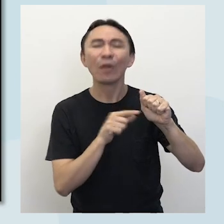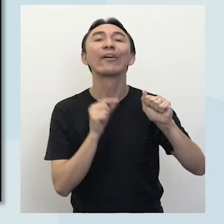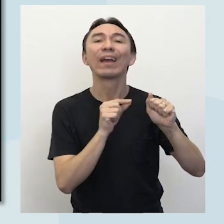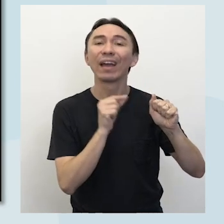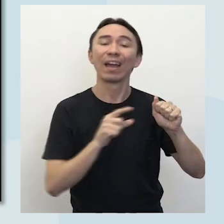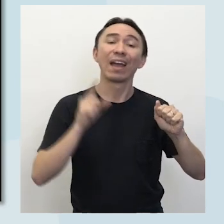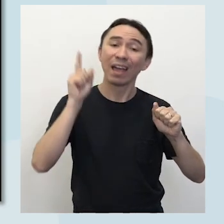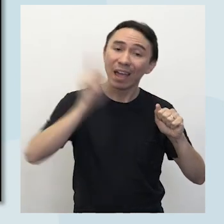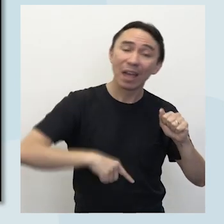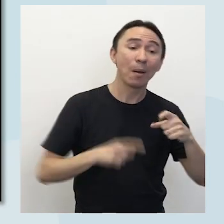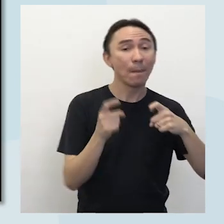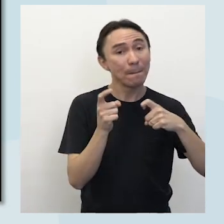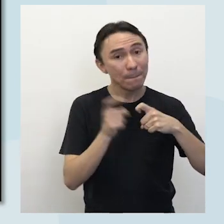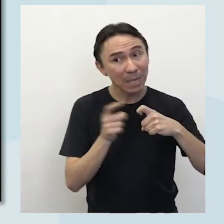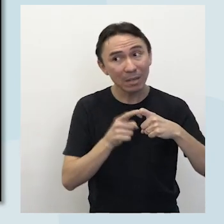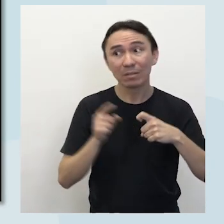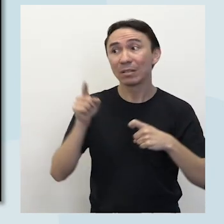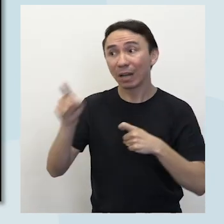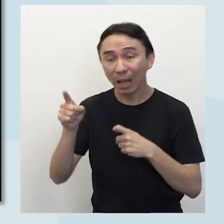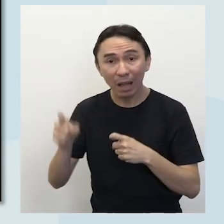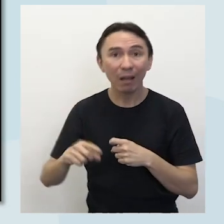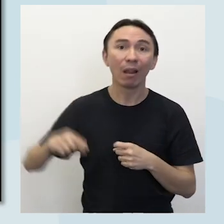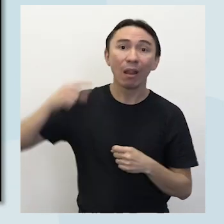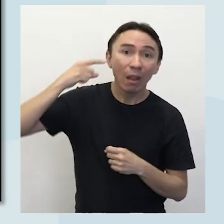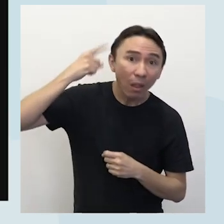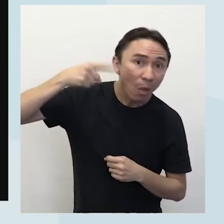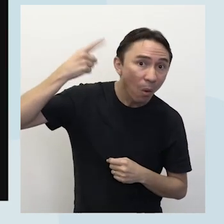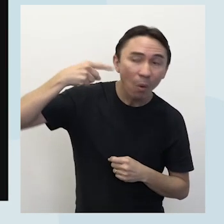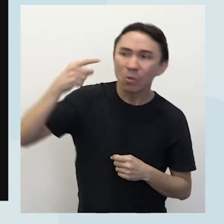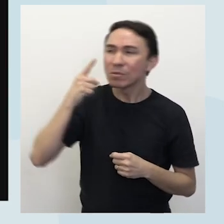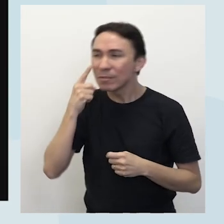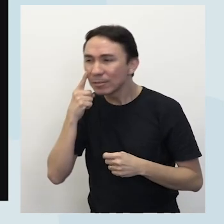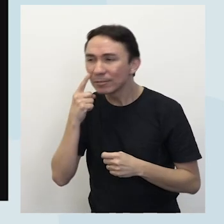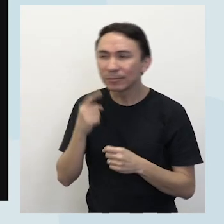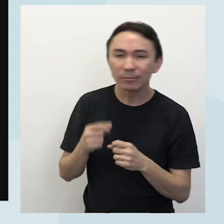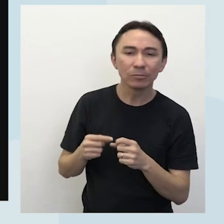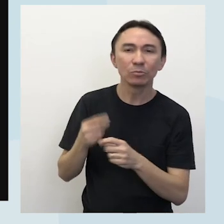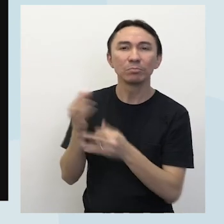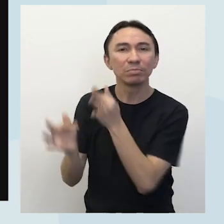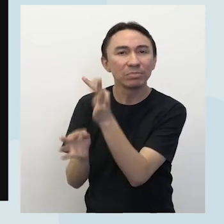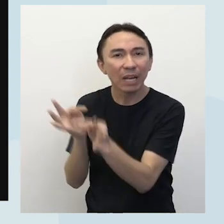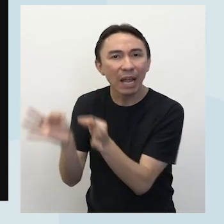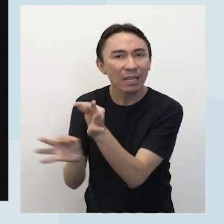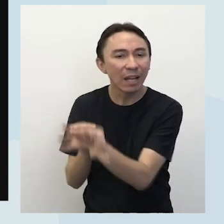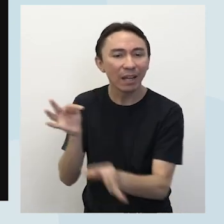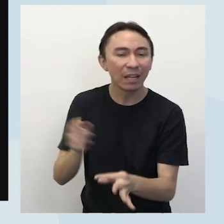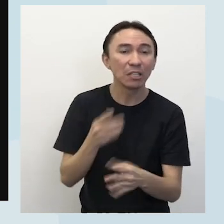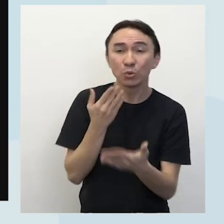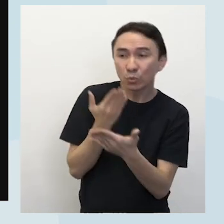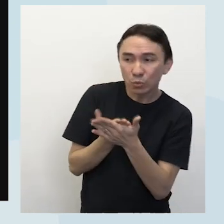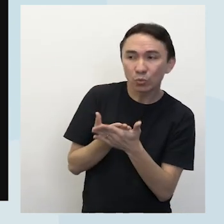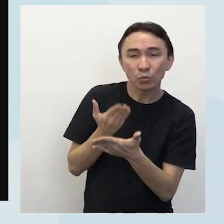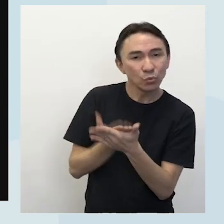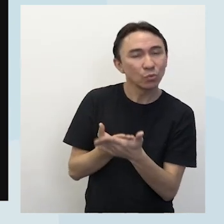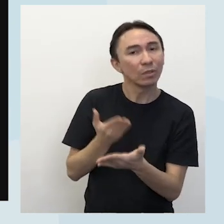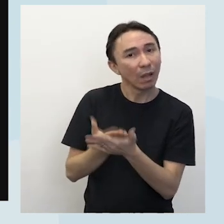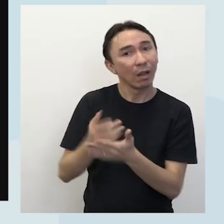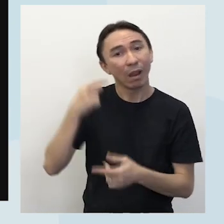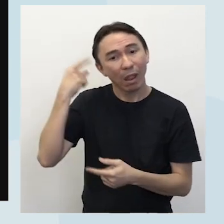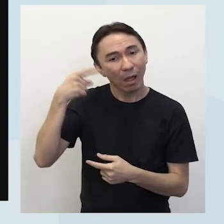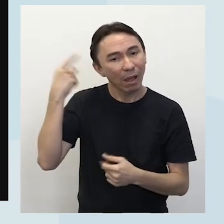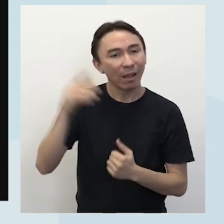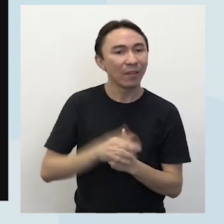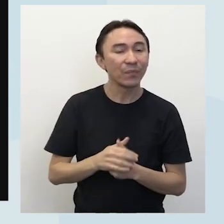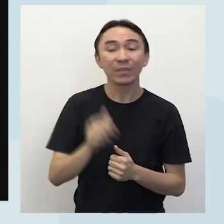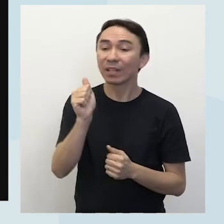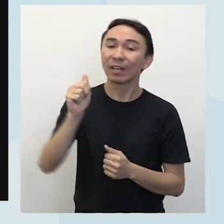vai estudar sobre a loucura. Olha só que legal. A Ana Carolina, ela fez uma